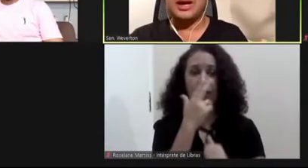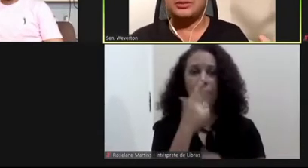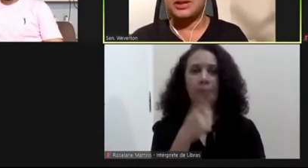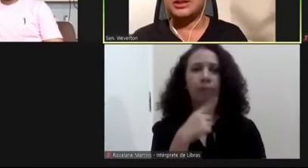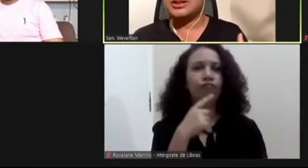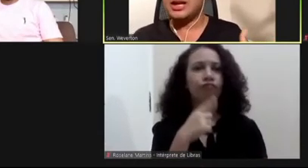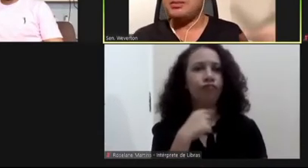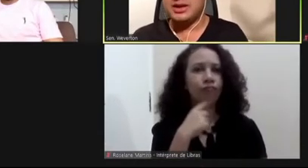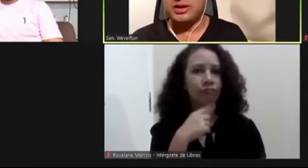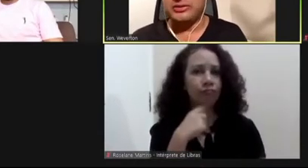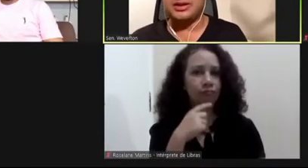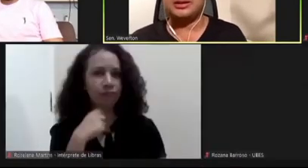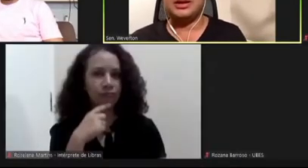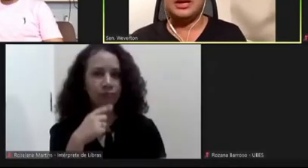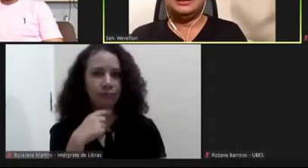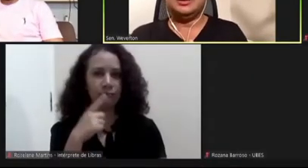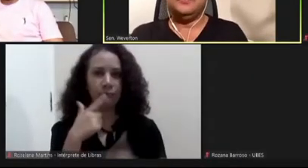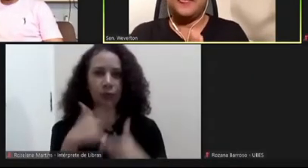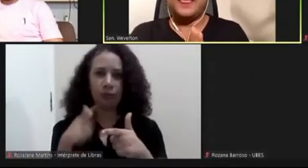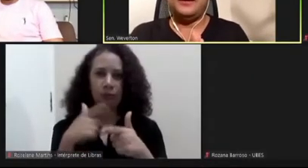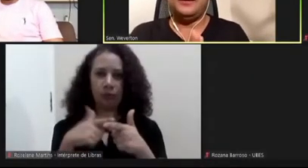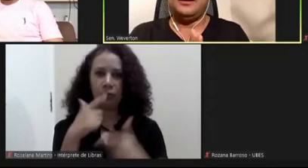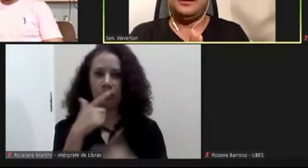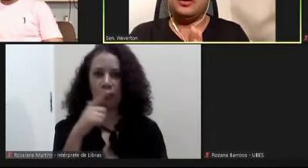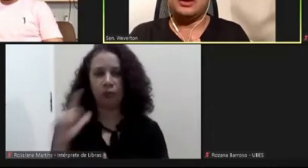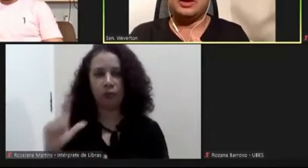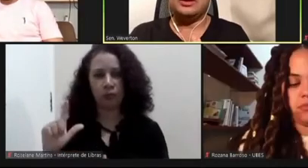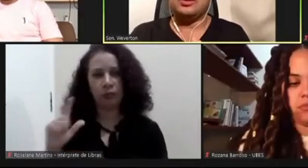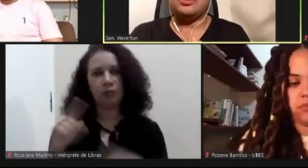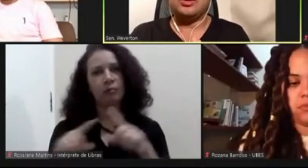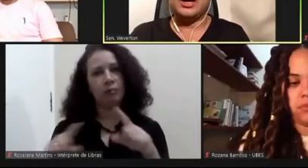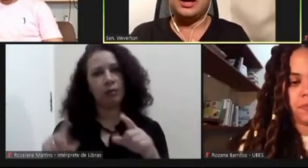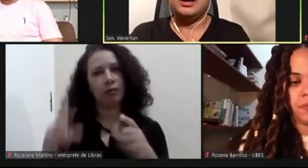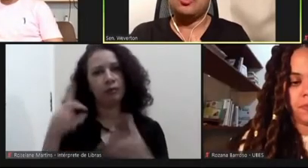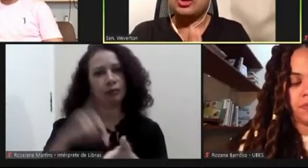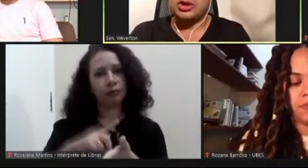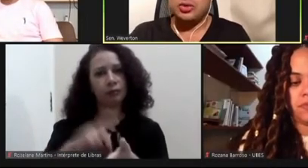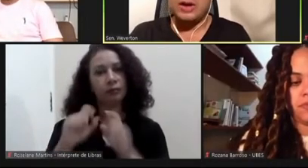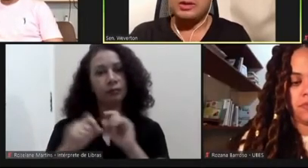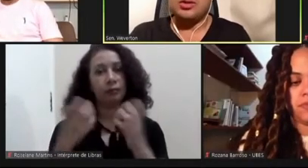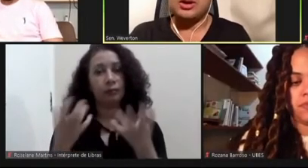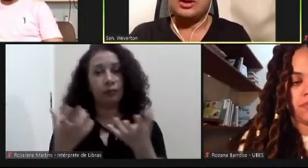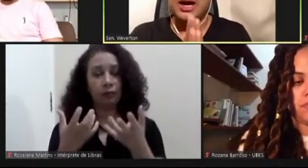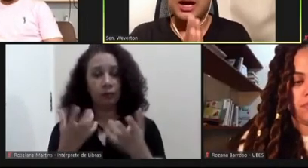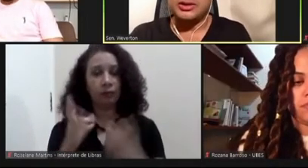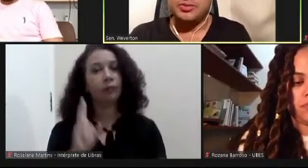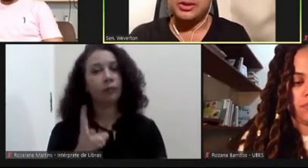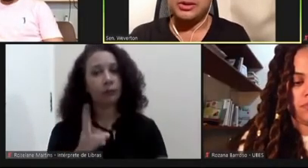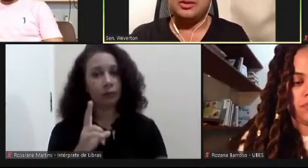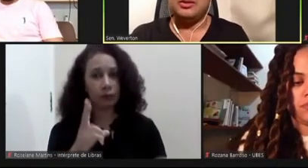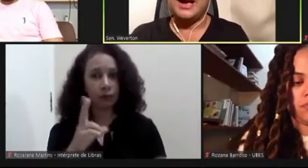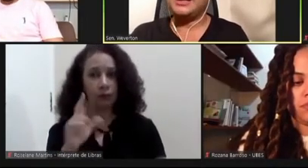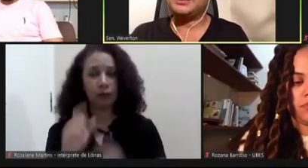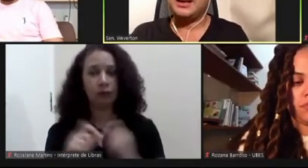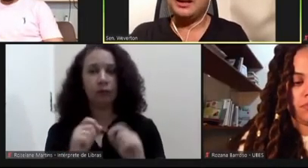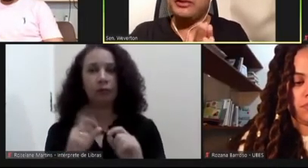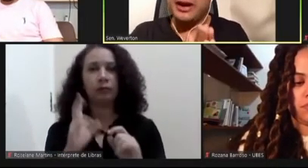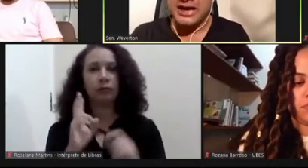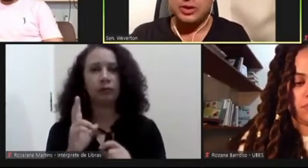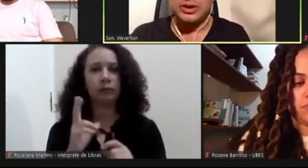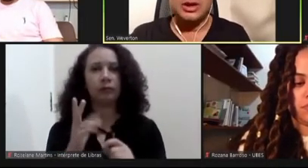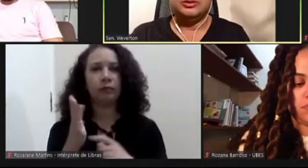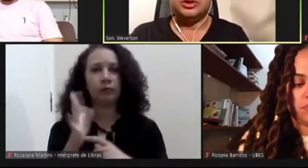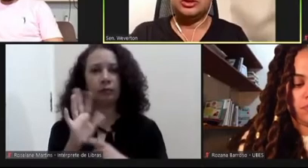do outro lado, e a gente sabe que não é verdade. Então, eu quero aqui me colocar, continuar me colocando à disposição. A